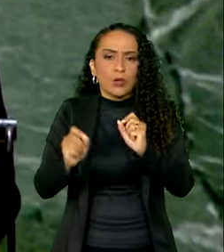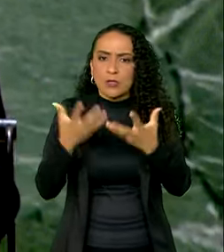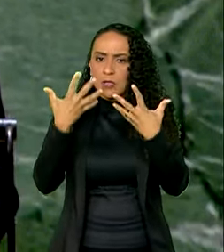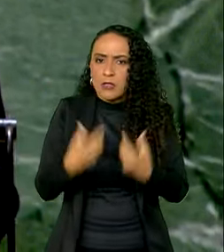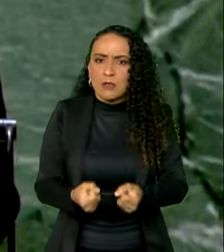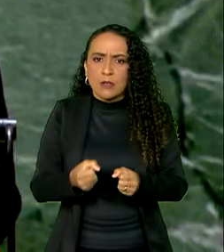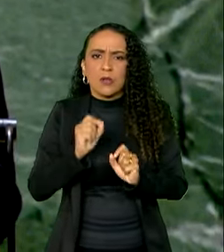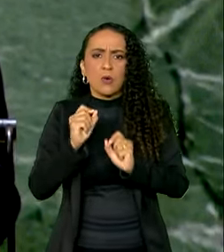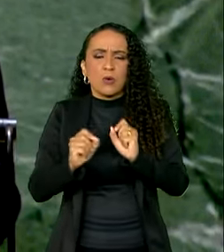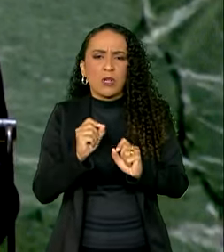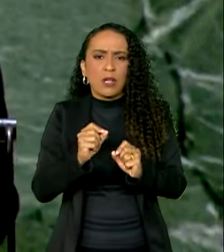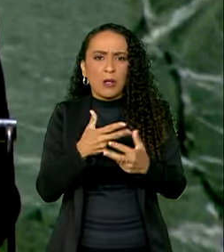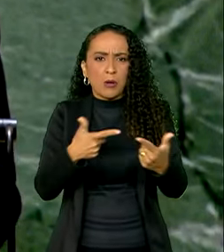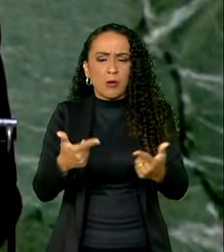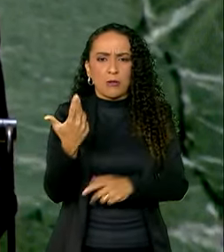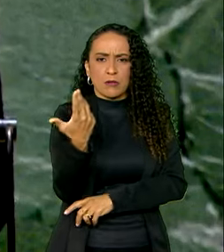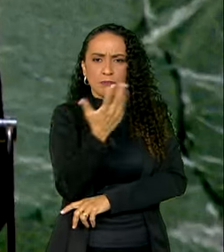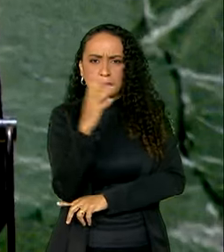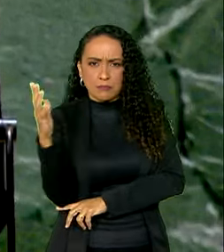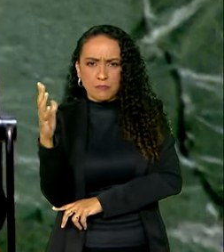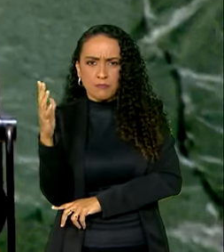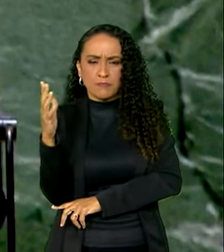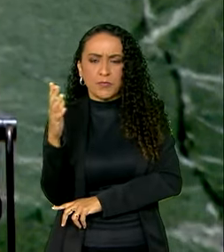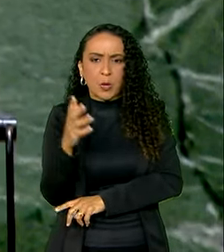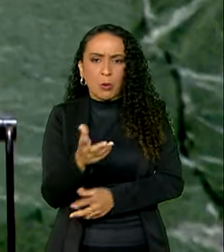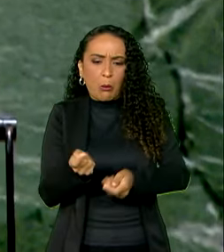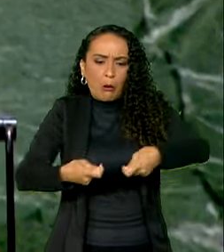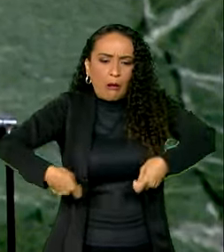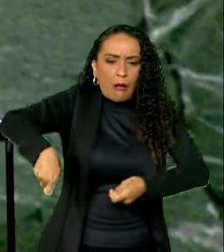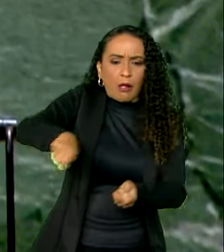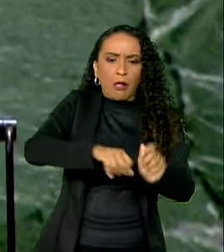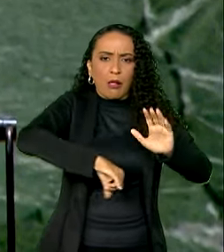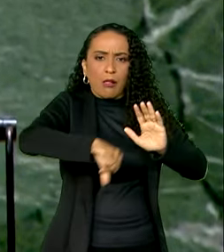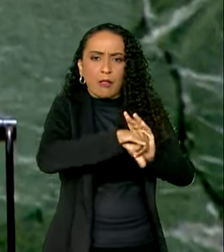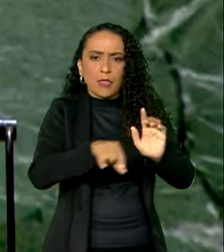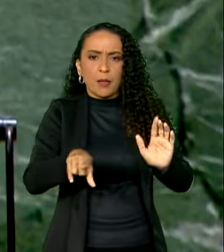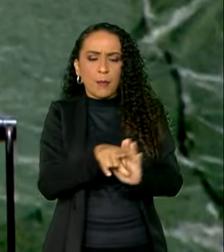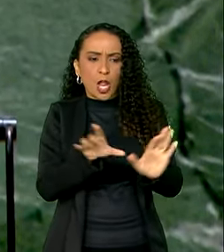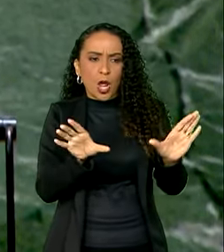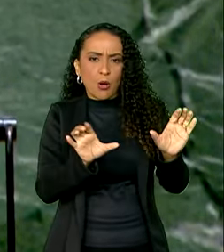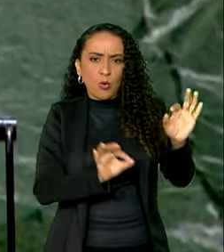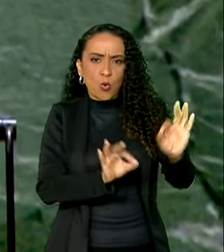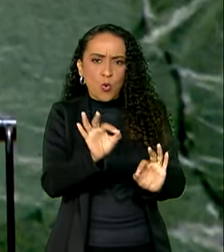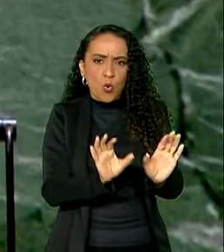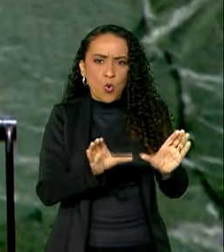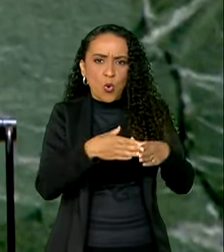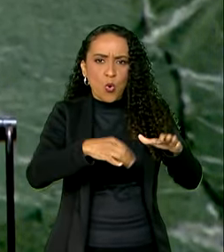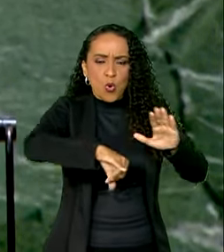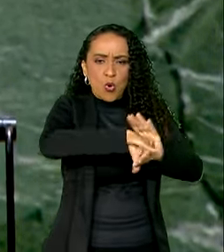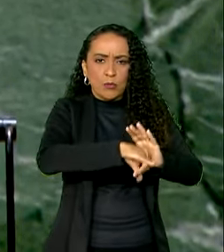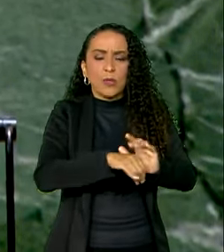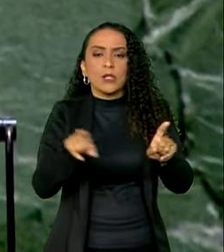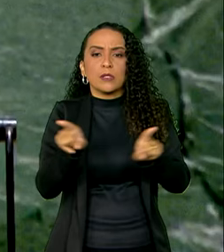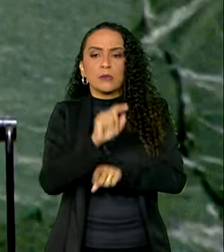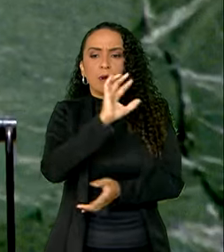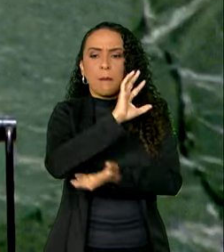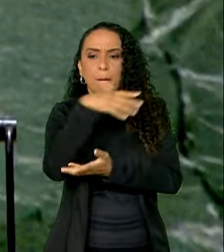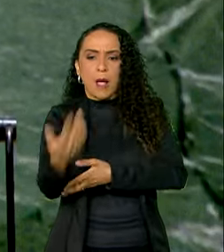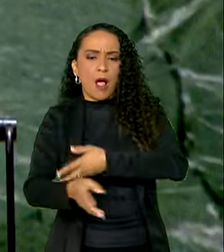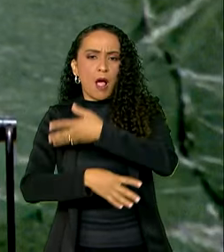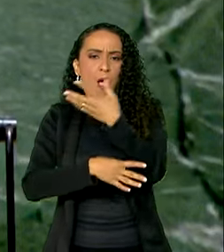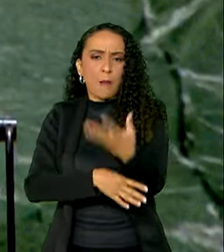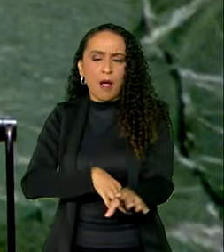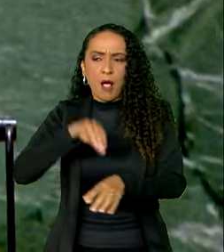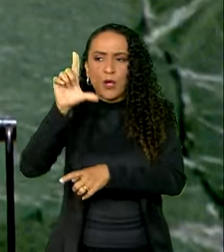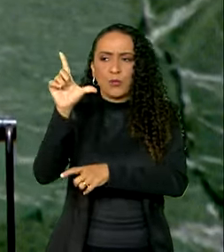com litígios ambientais, com o garimpo ilegal e com o crime organizado. Reduzimos o desmatamento na Amazônia